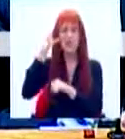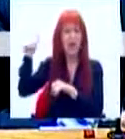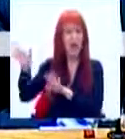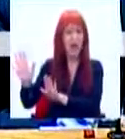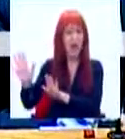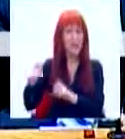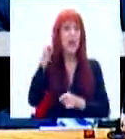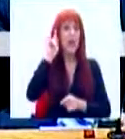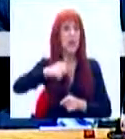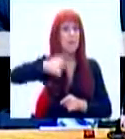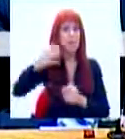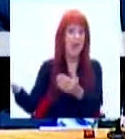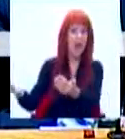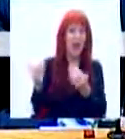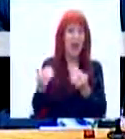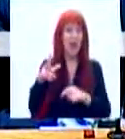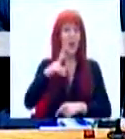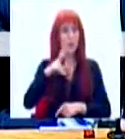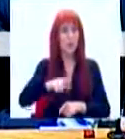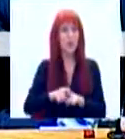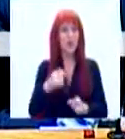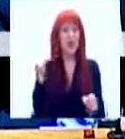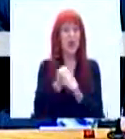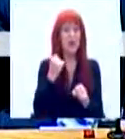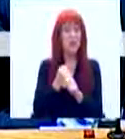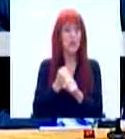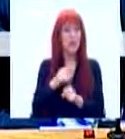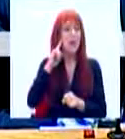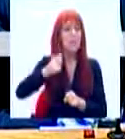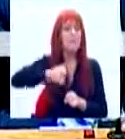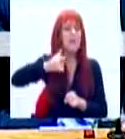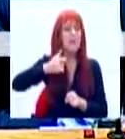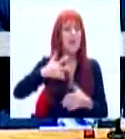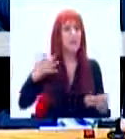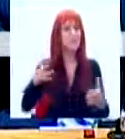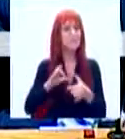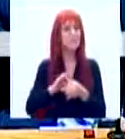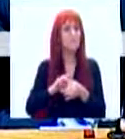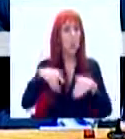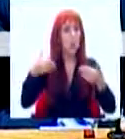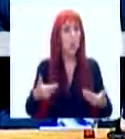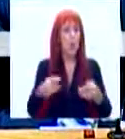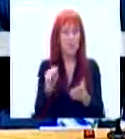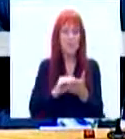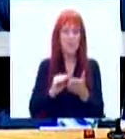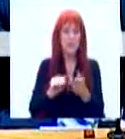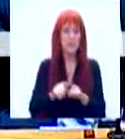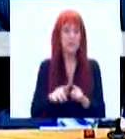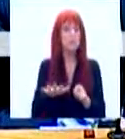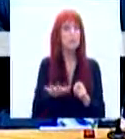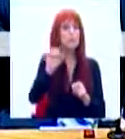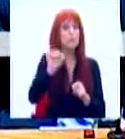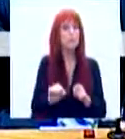externos e, sobretudo, atrair para Portugal atividades que estão, sobretudo, hoje inscritas no